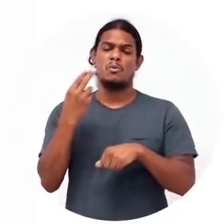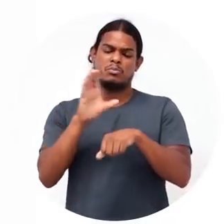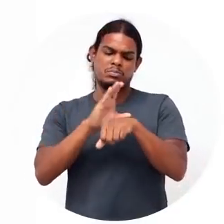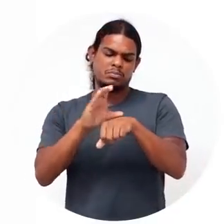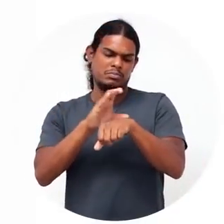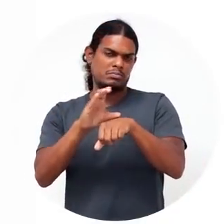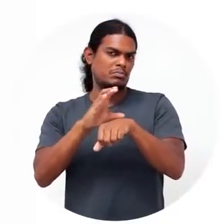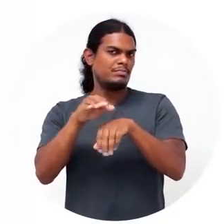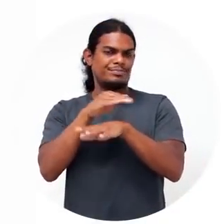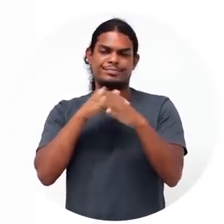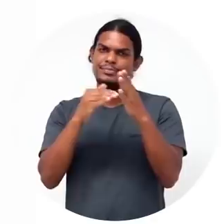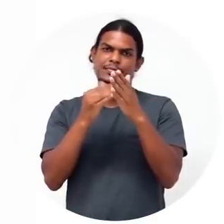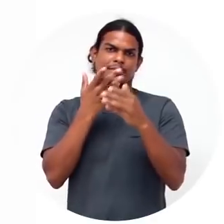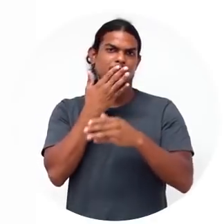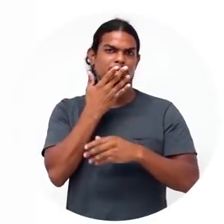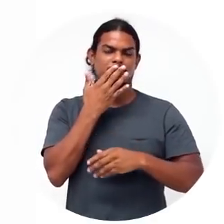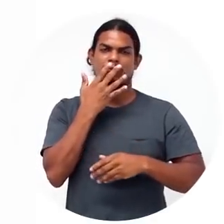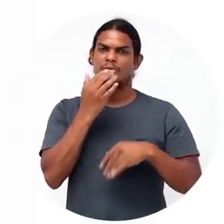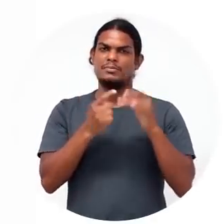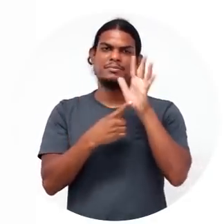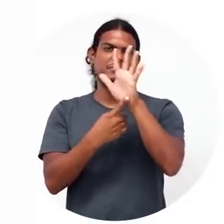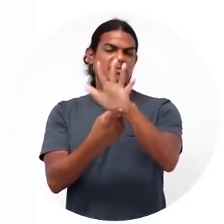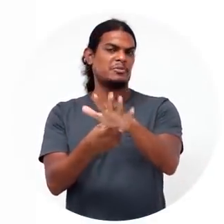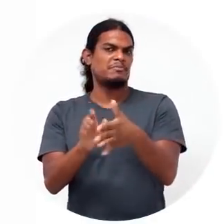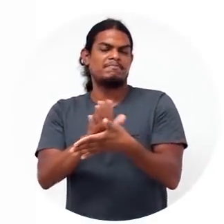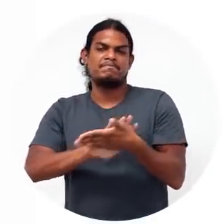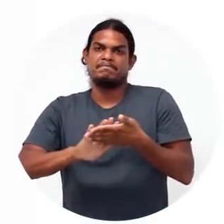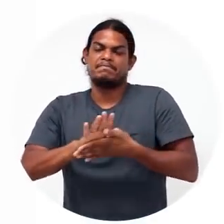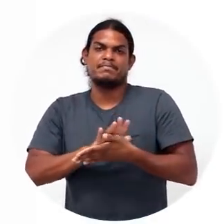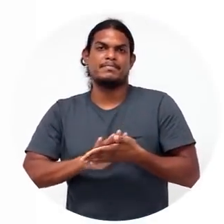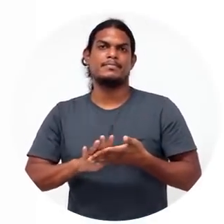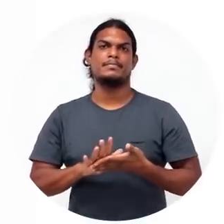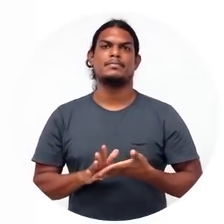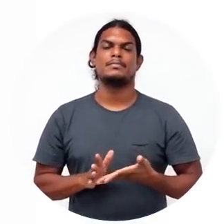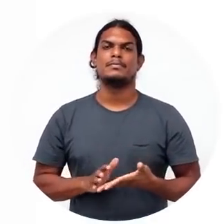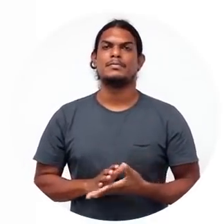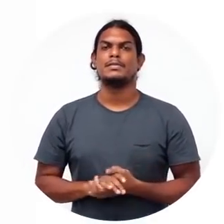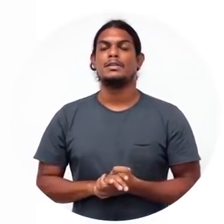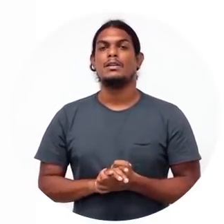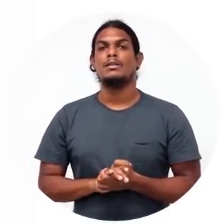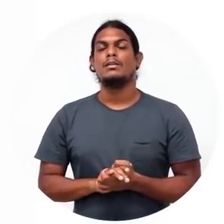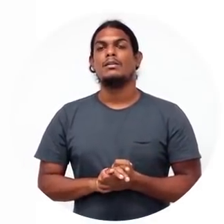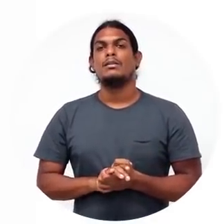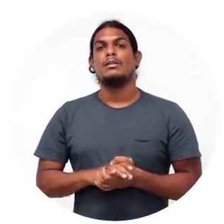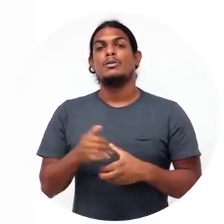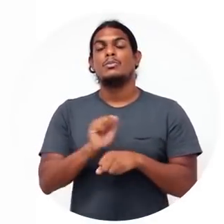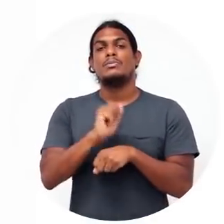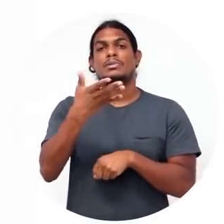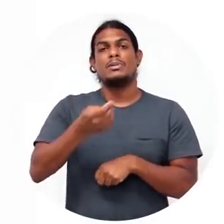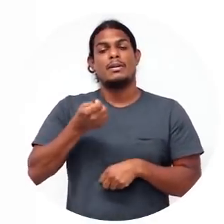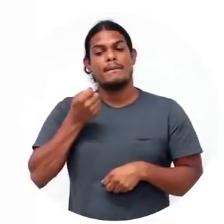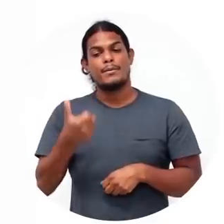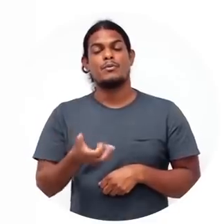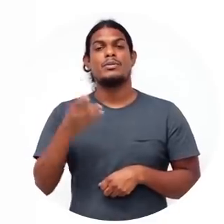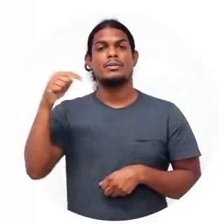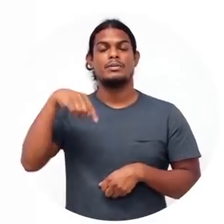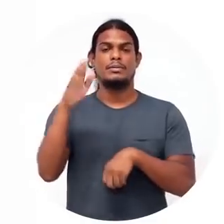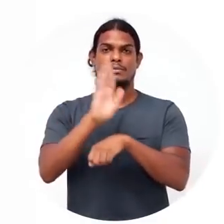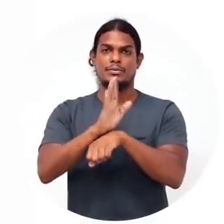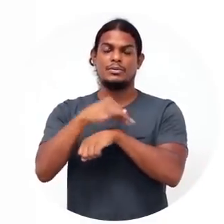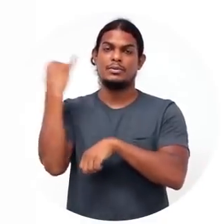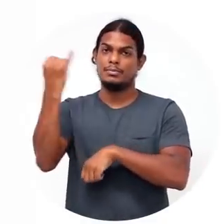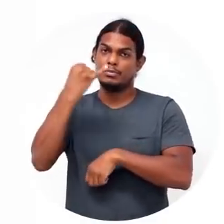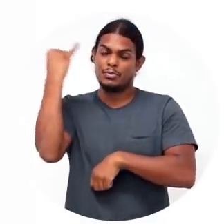Todas essas cores são cores neutras que estimulam sensações neutras também. Espero que vocês tenham aproveitado tudo sobre